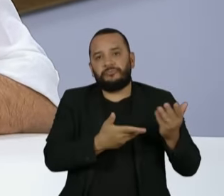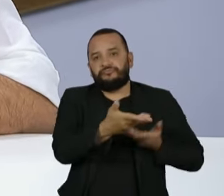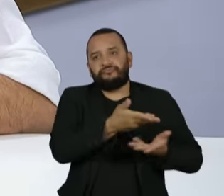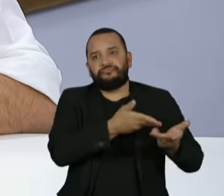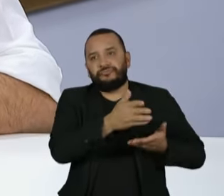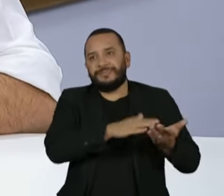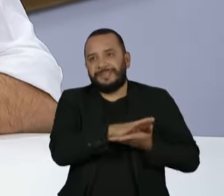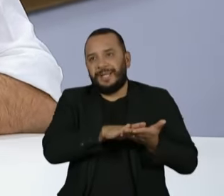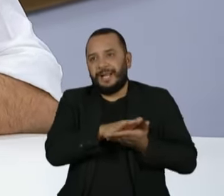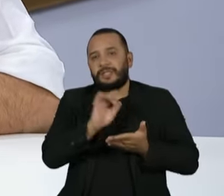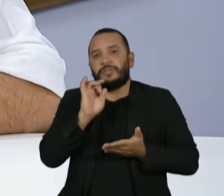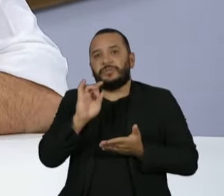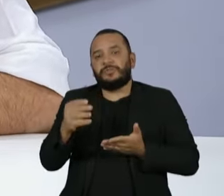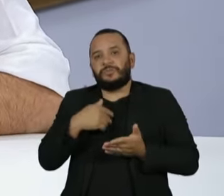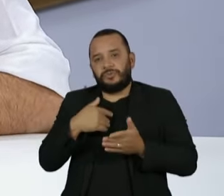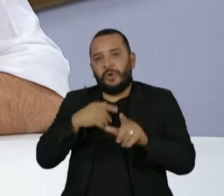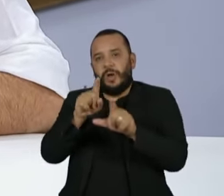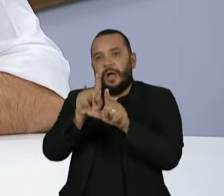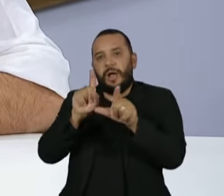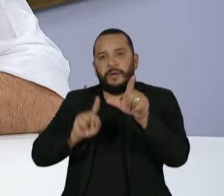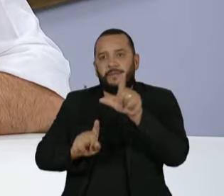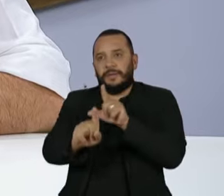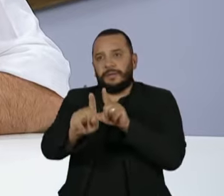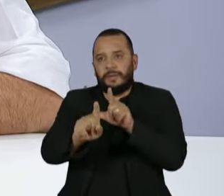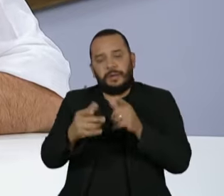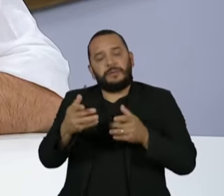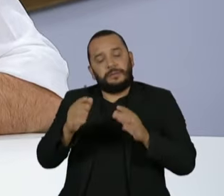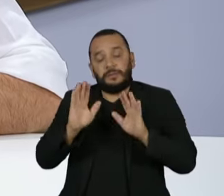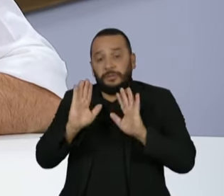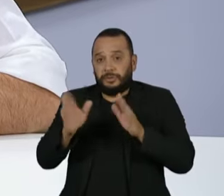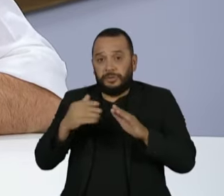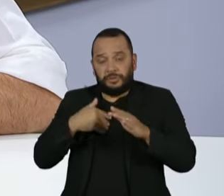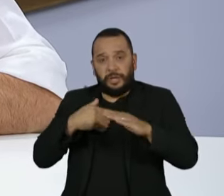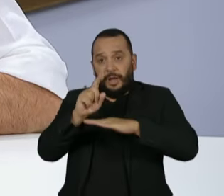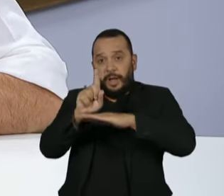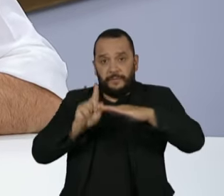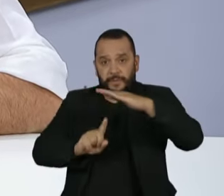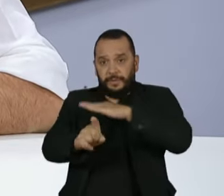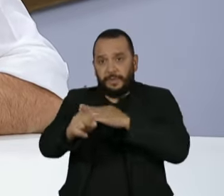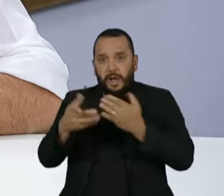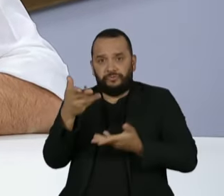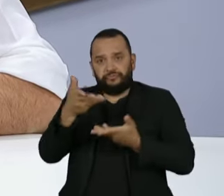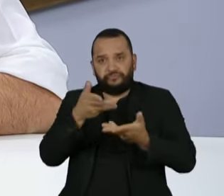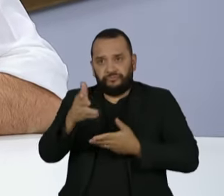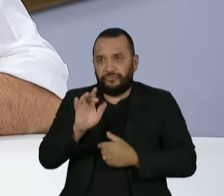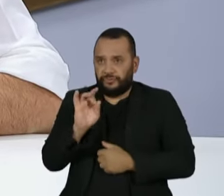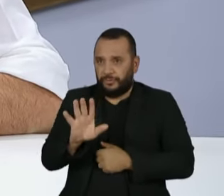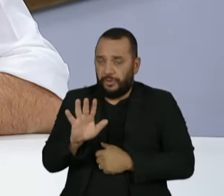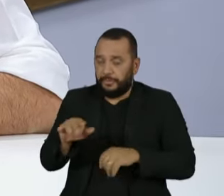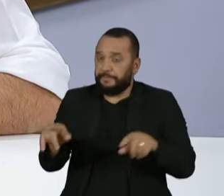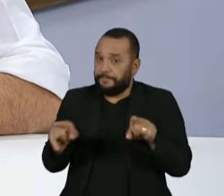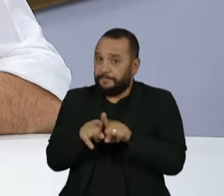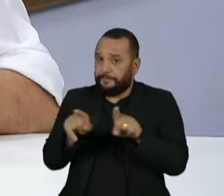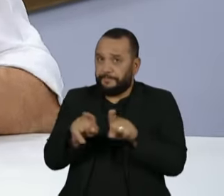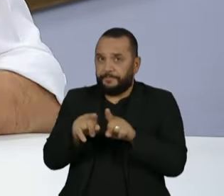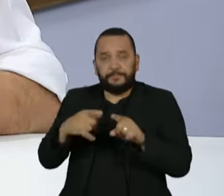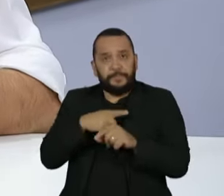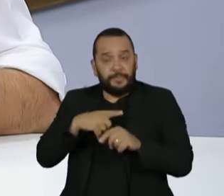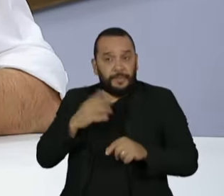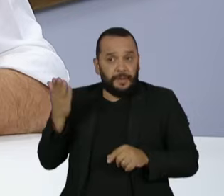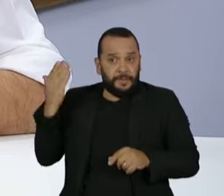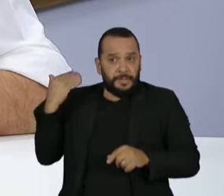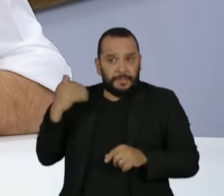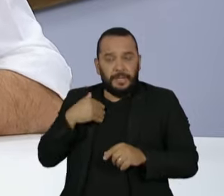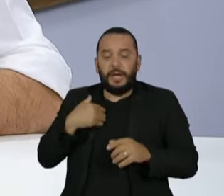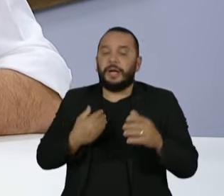e aí pensando especificamente que isso tem um impacto gigantesco em negócios né quando as redes sociais surgiram é toda